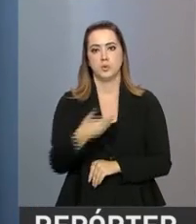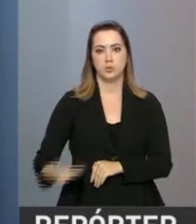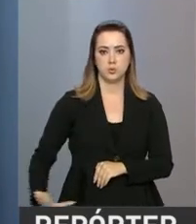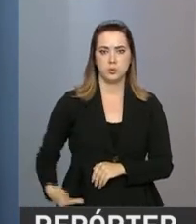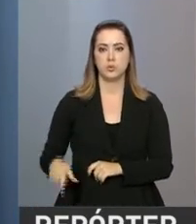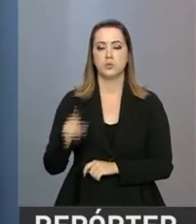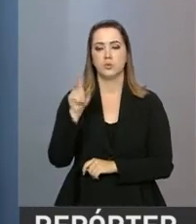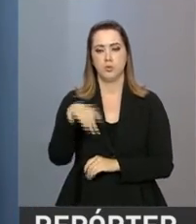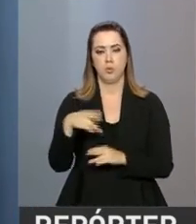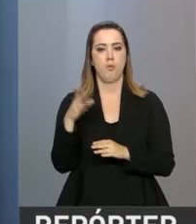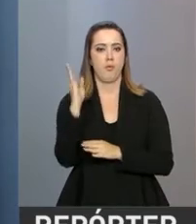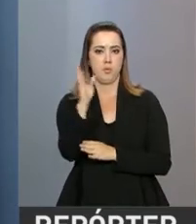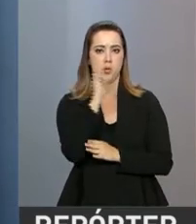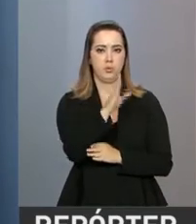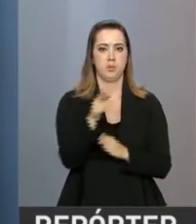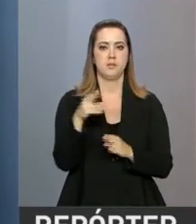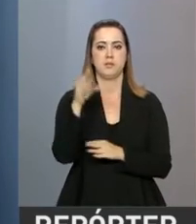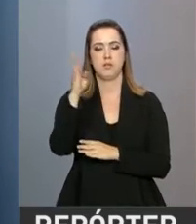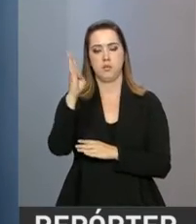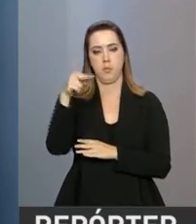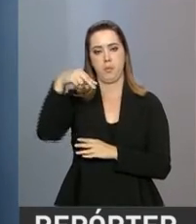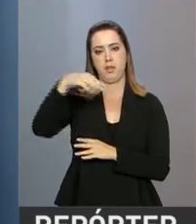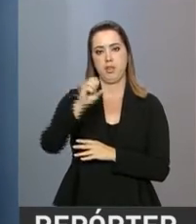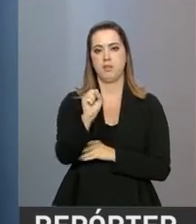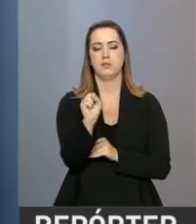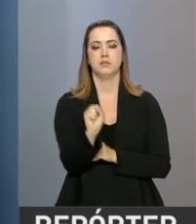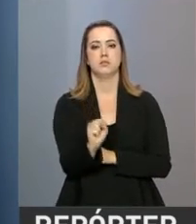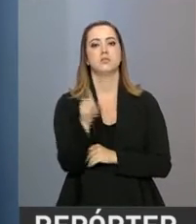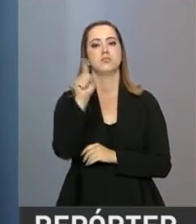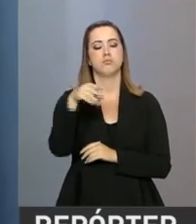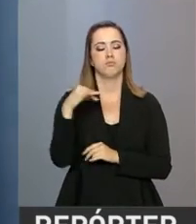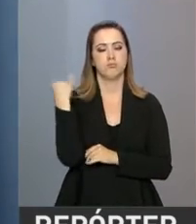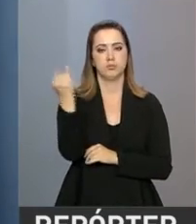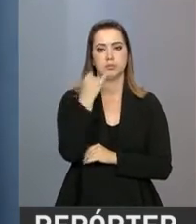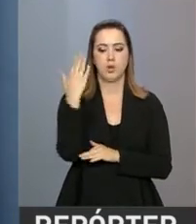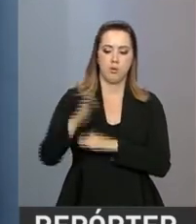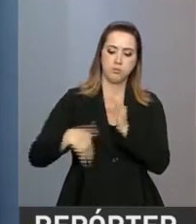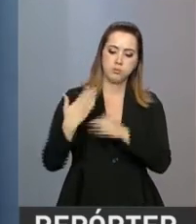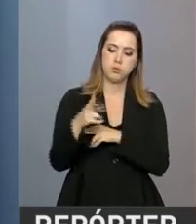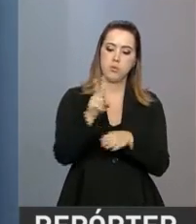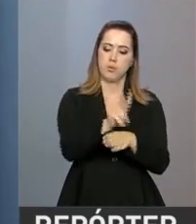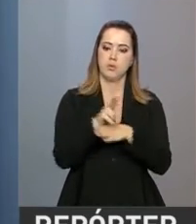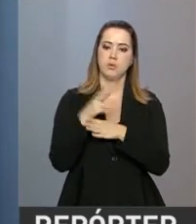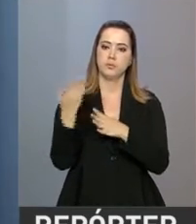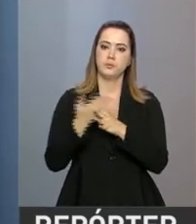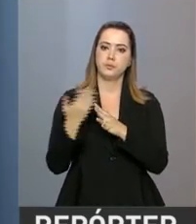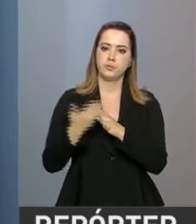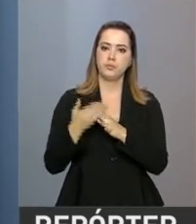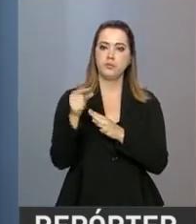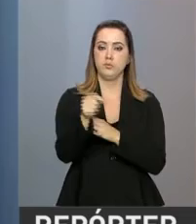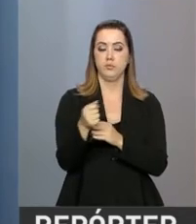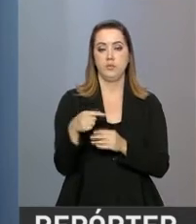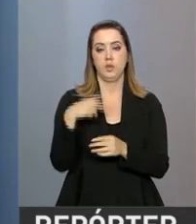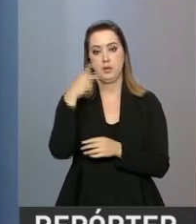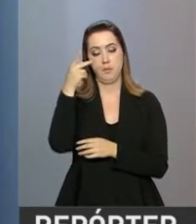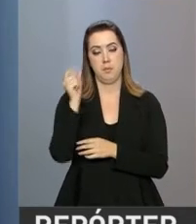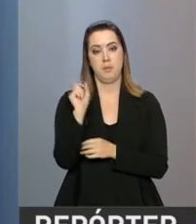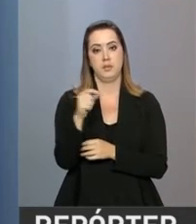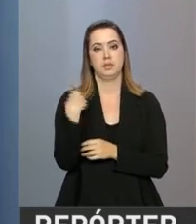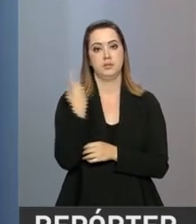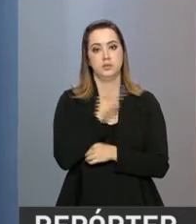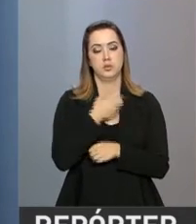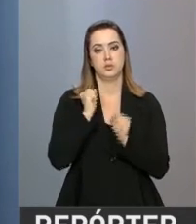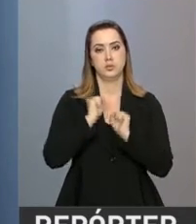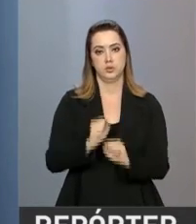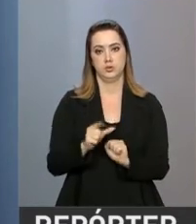importante na alavancagem dos financiamentos na garantia dos recursos para que a gente possa